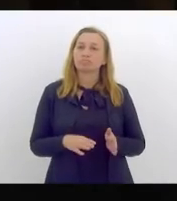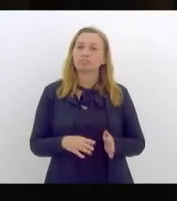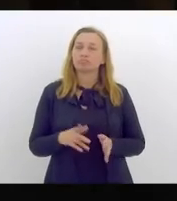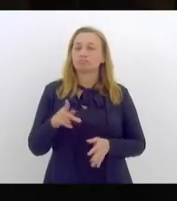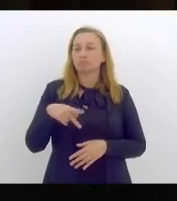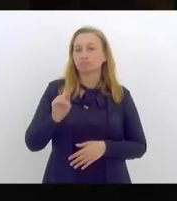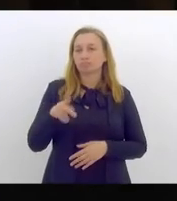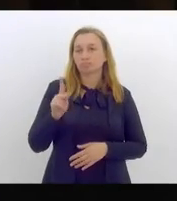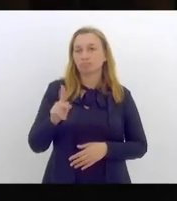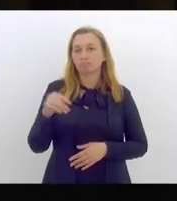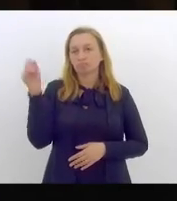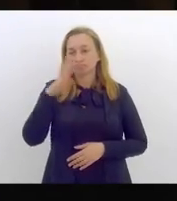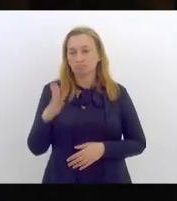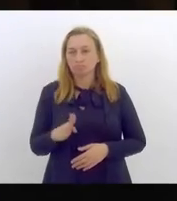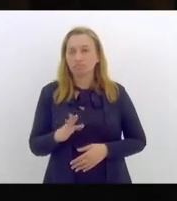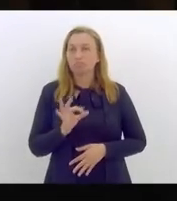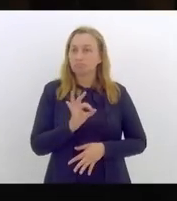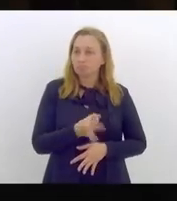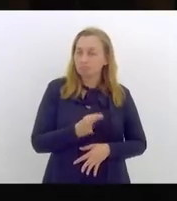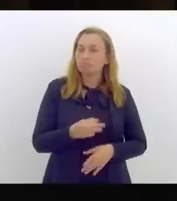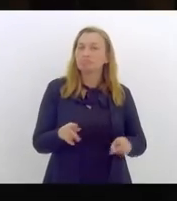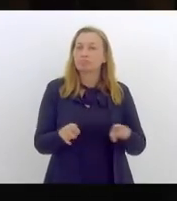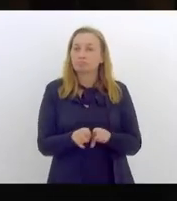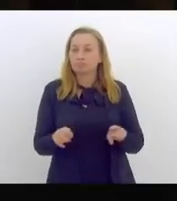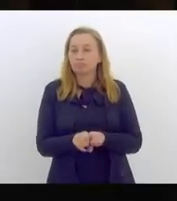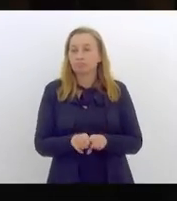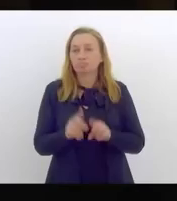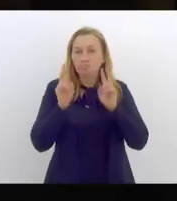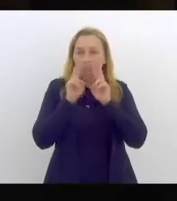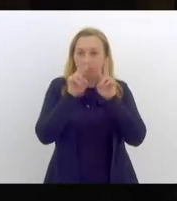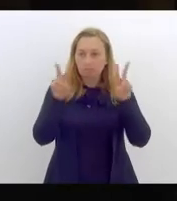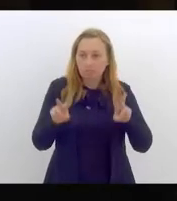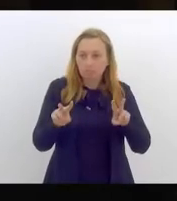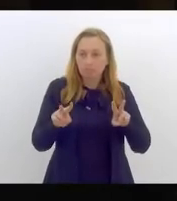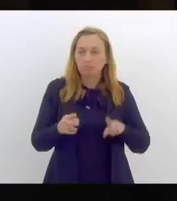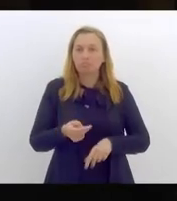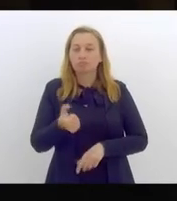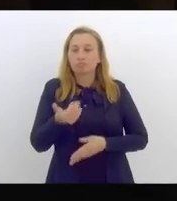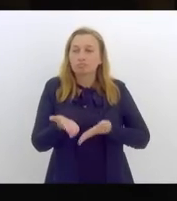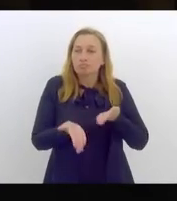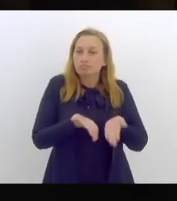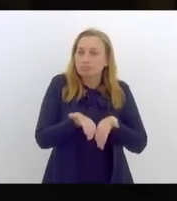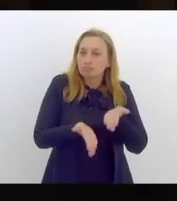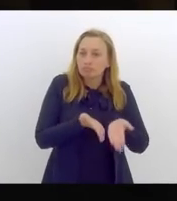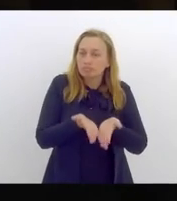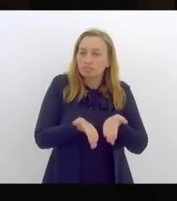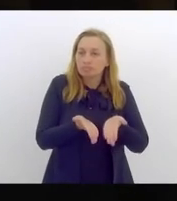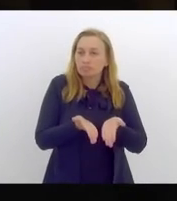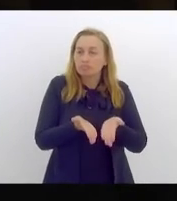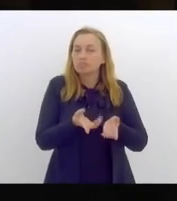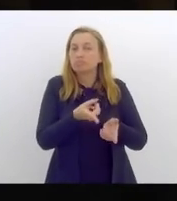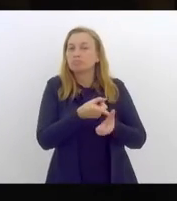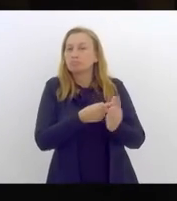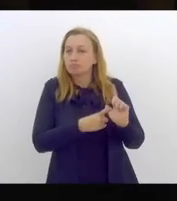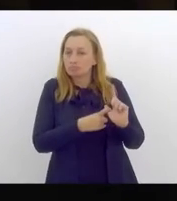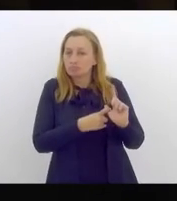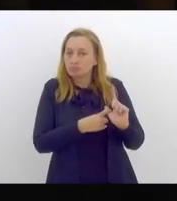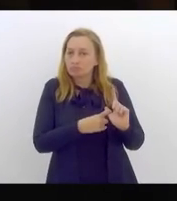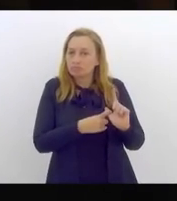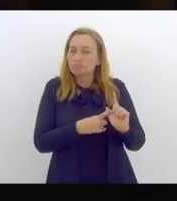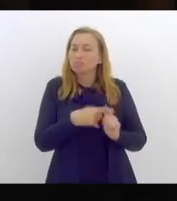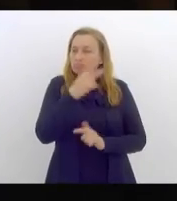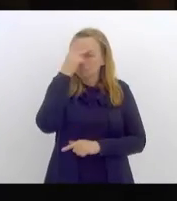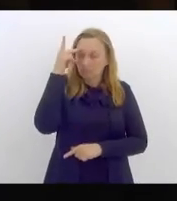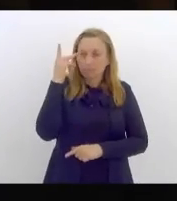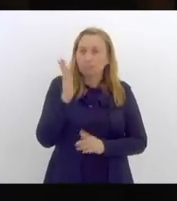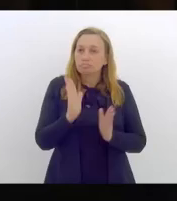petróleo no Brasil. Mas é evidente também o olhar pouco cuidadoso ao endividamento que essas